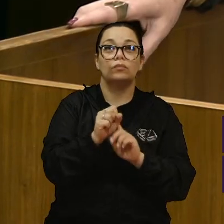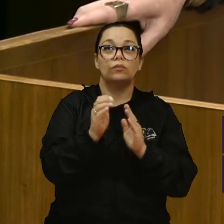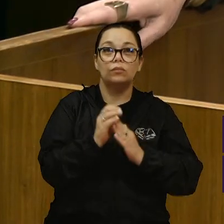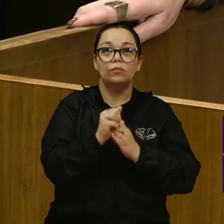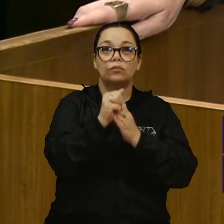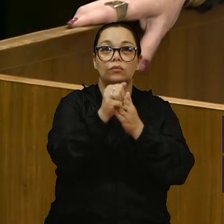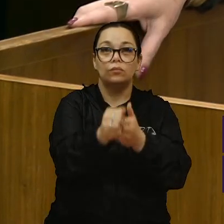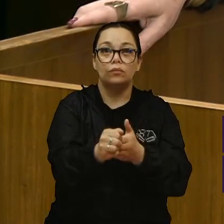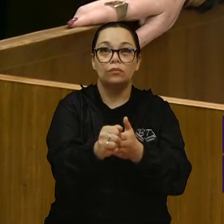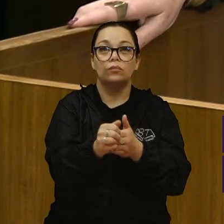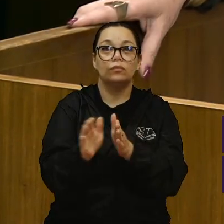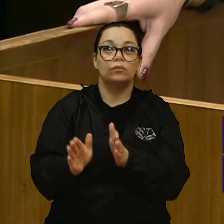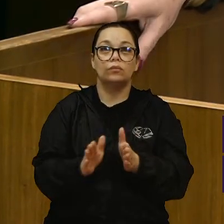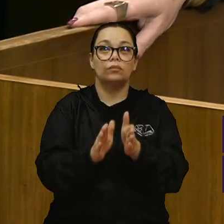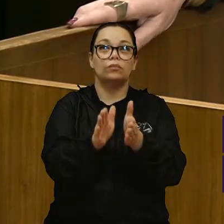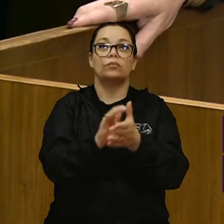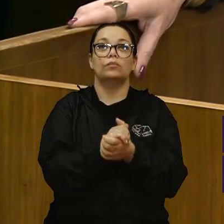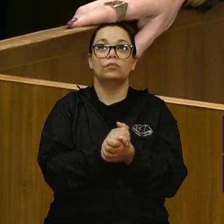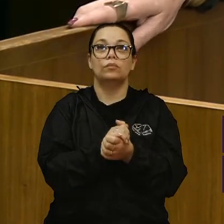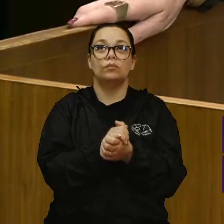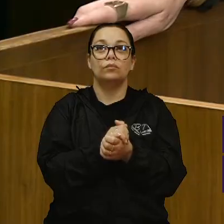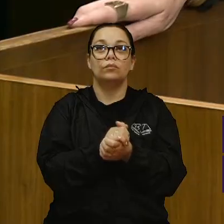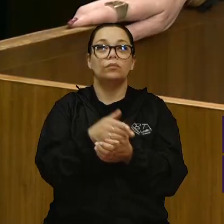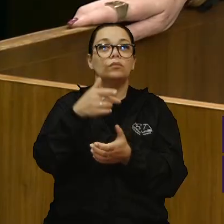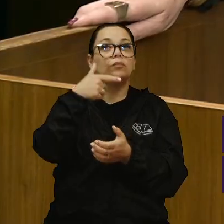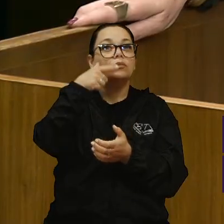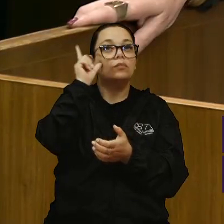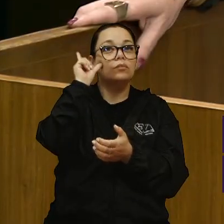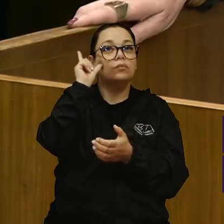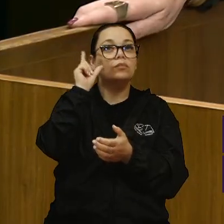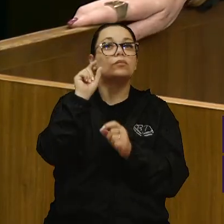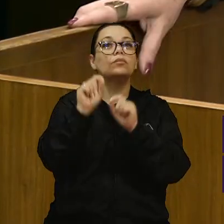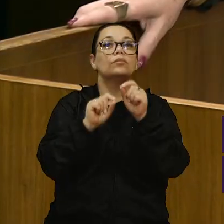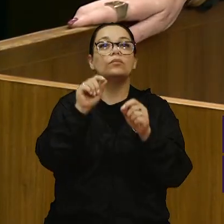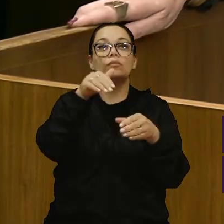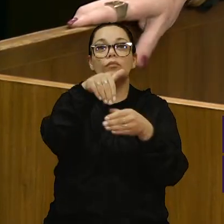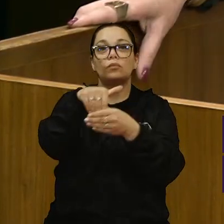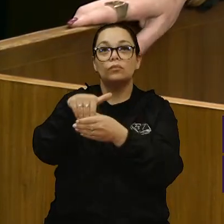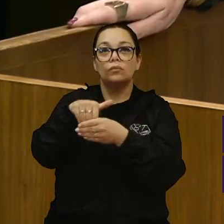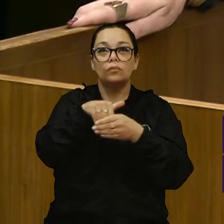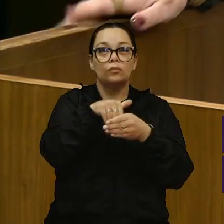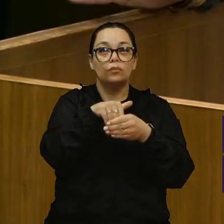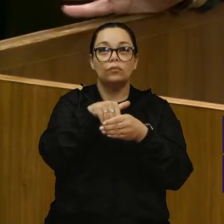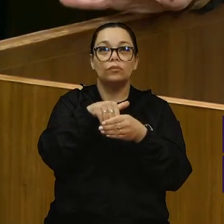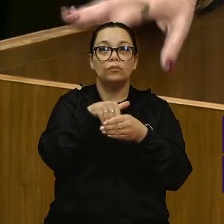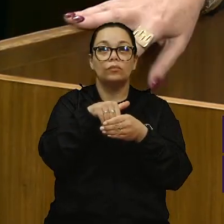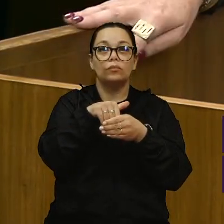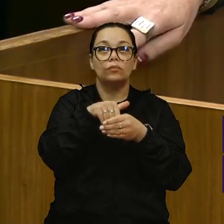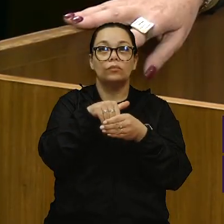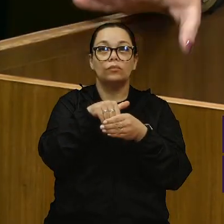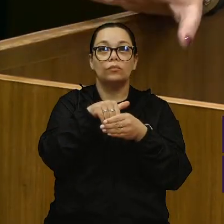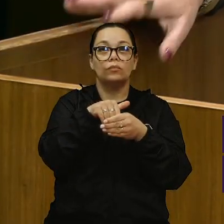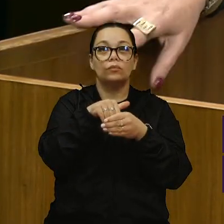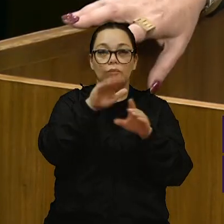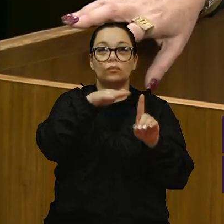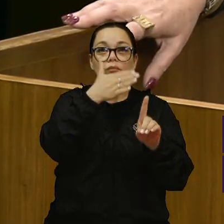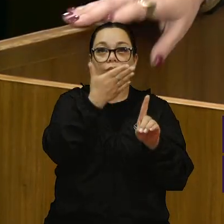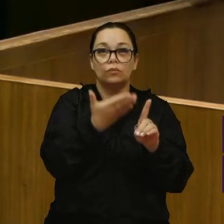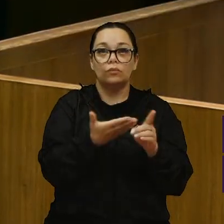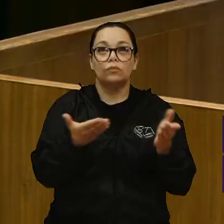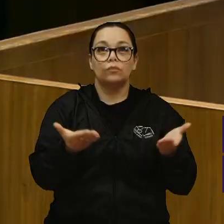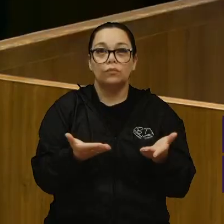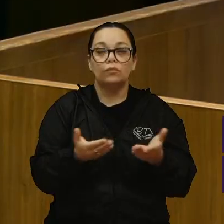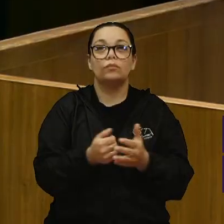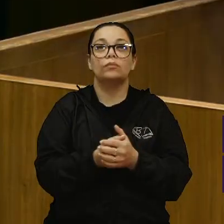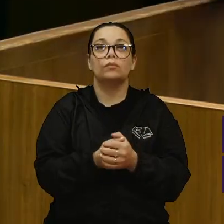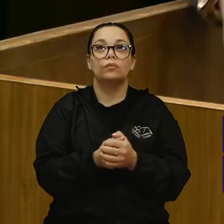orienta seu caminho. Ontem, quando nós votamos essa comenda aqui, essa homenagem,